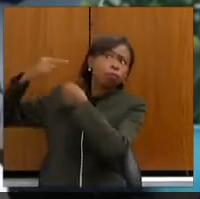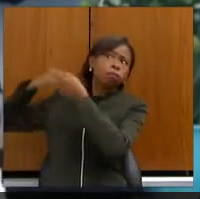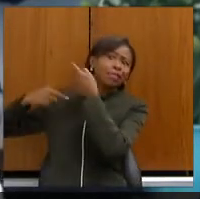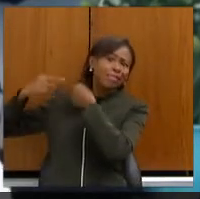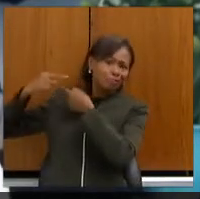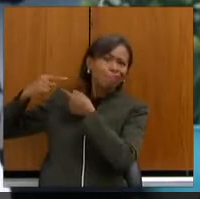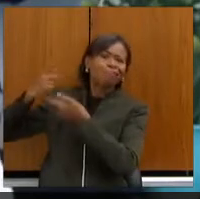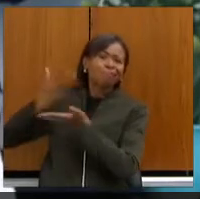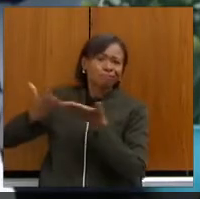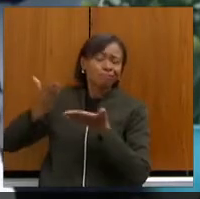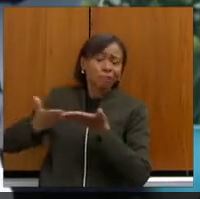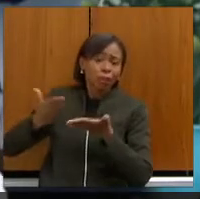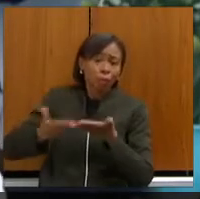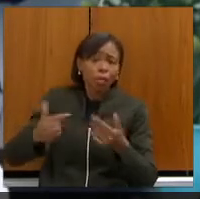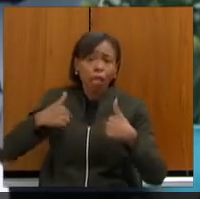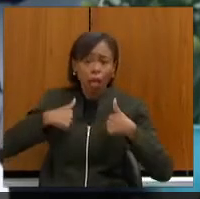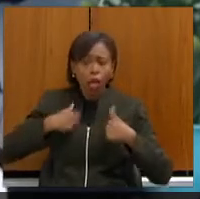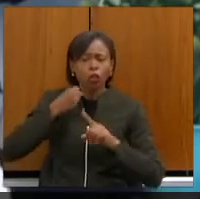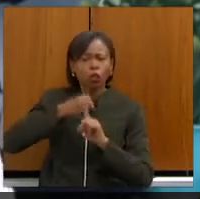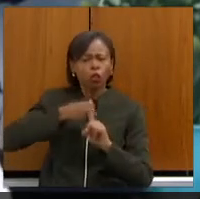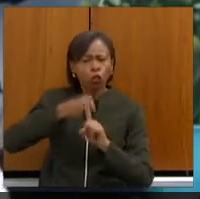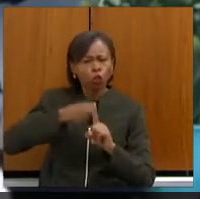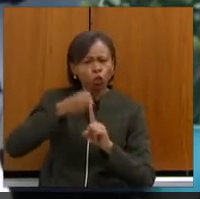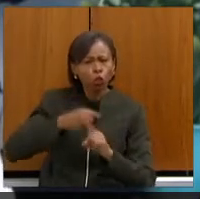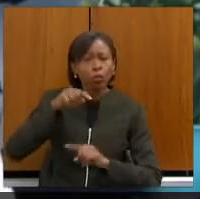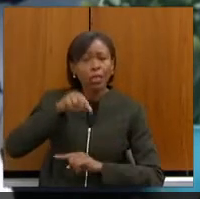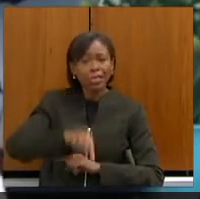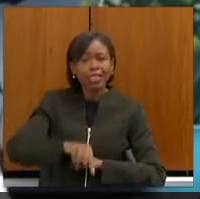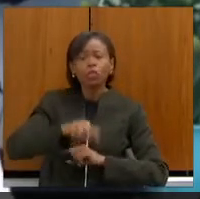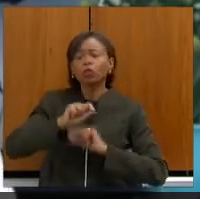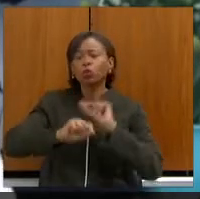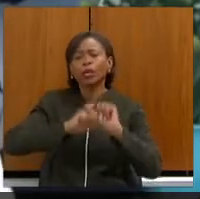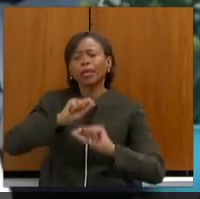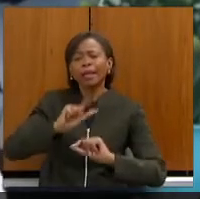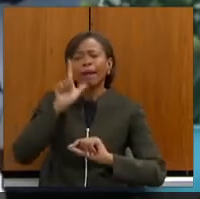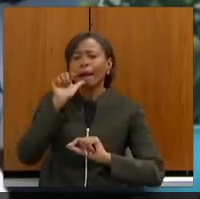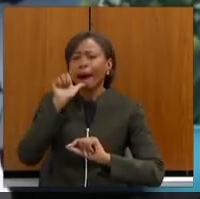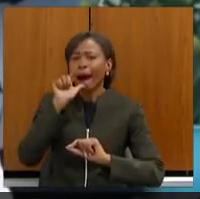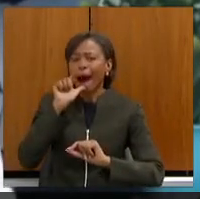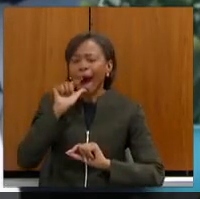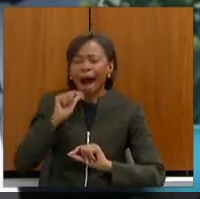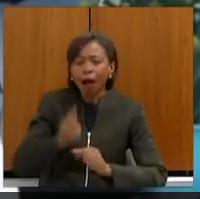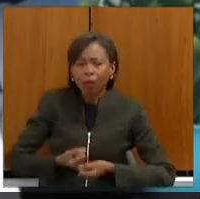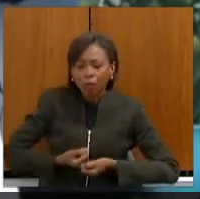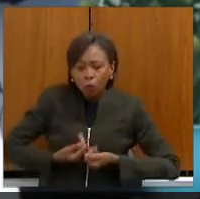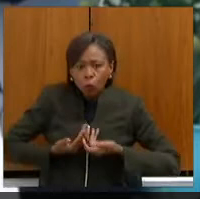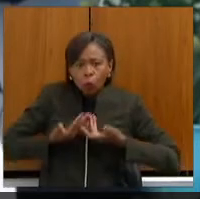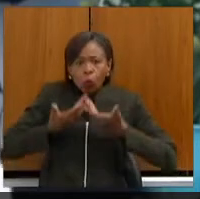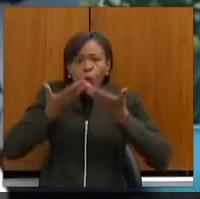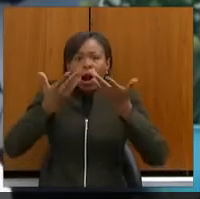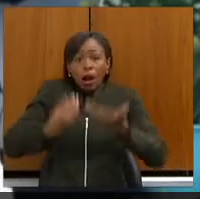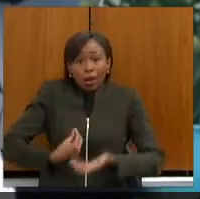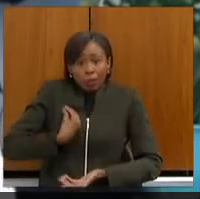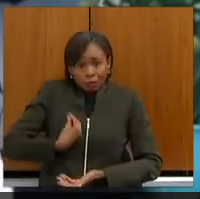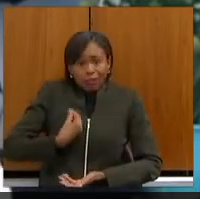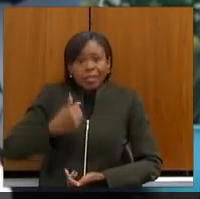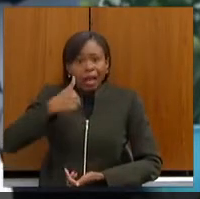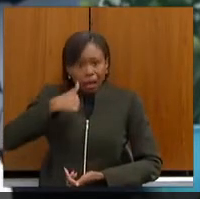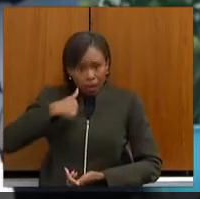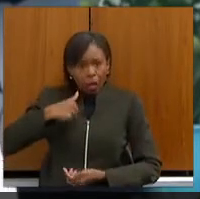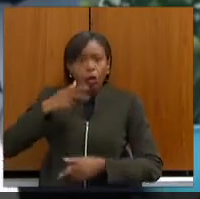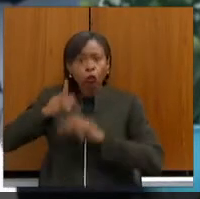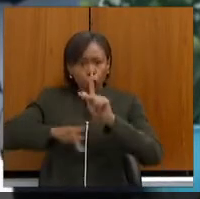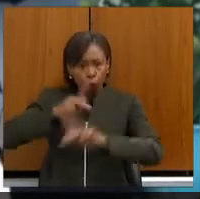minha luta tem sido por esse líquido amniótico do qual flui a vida que a água enquanto povo da água que sou mulher mineira